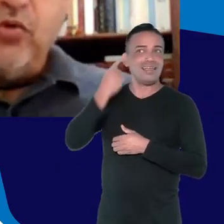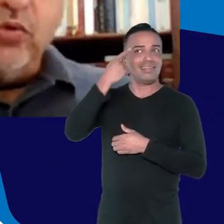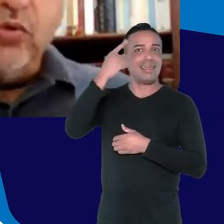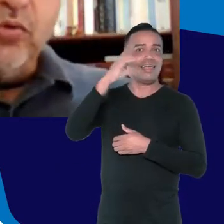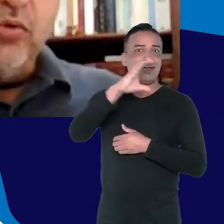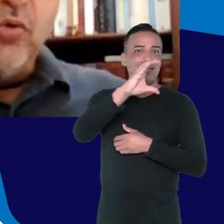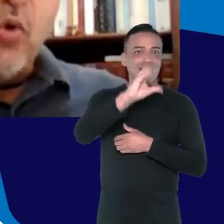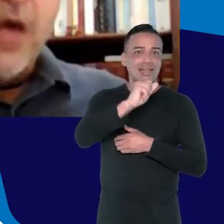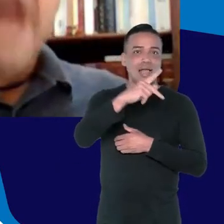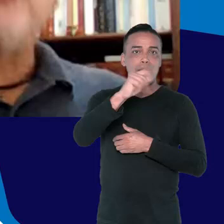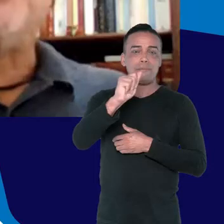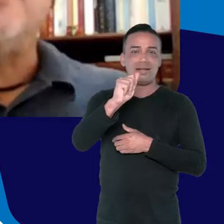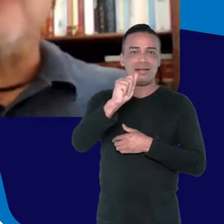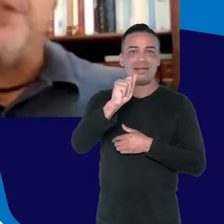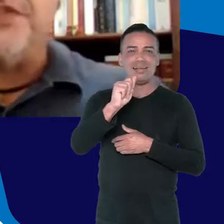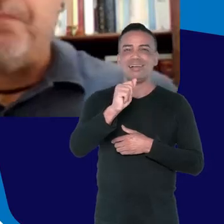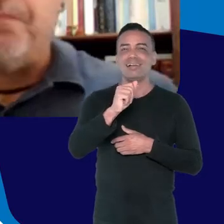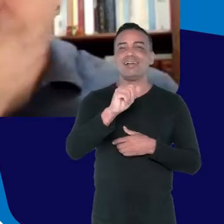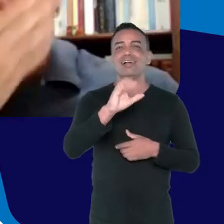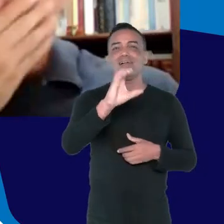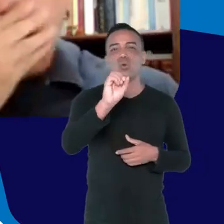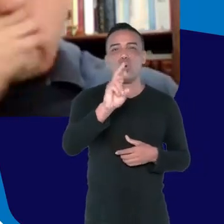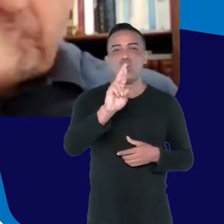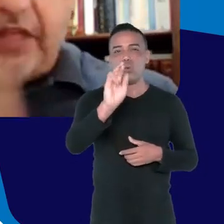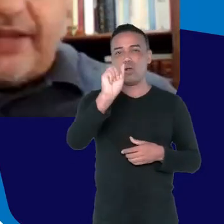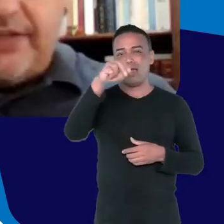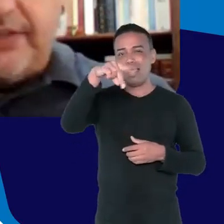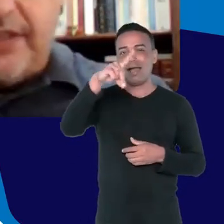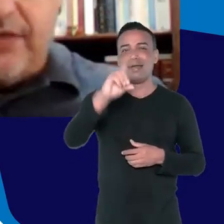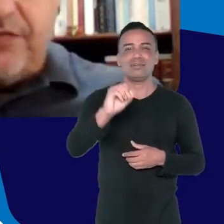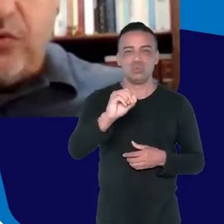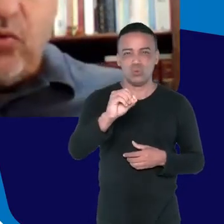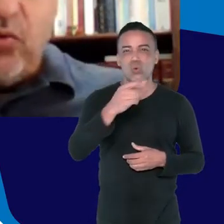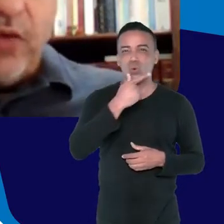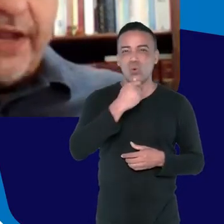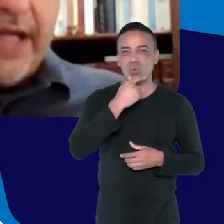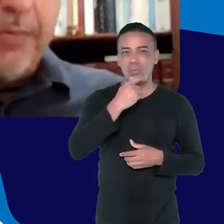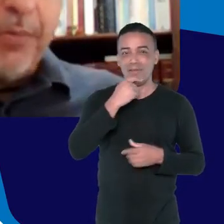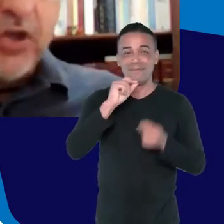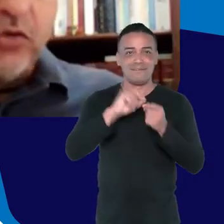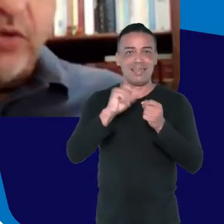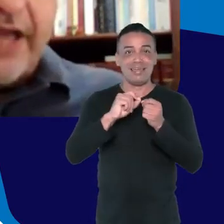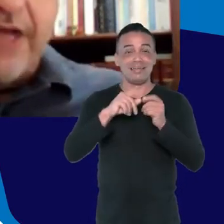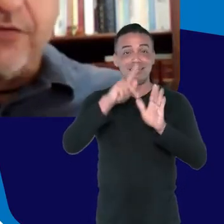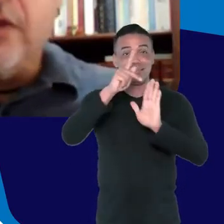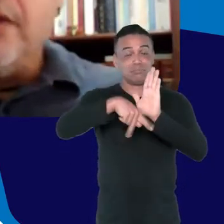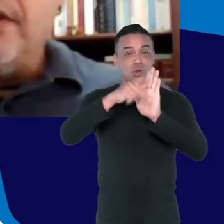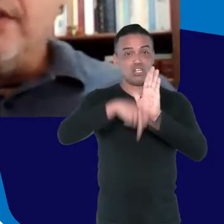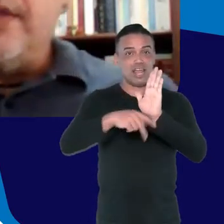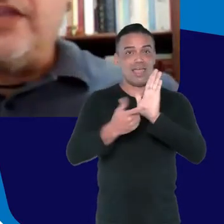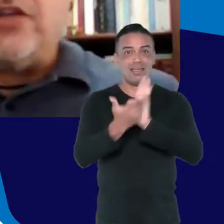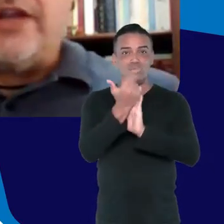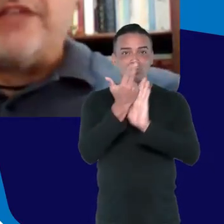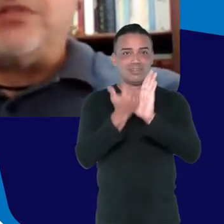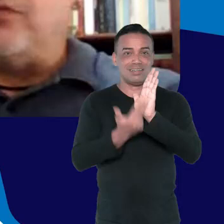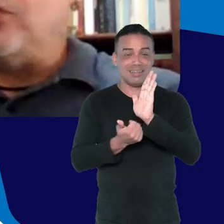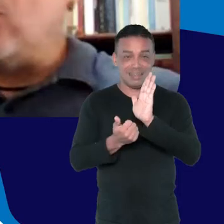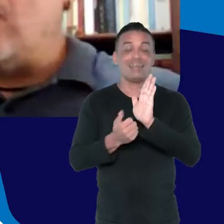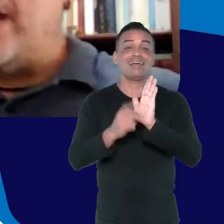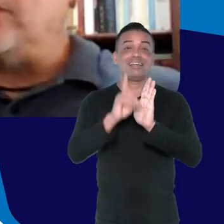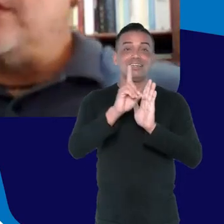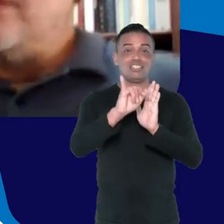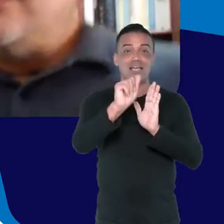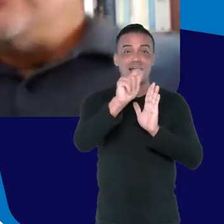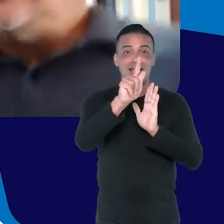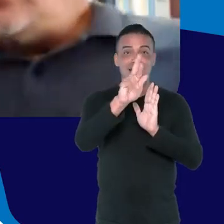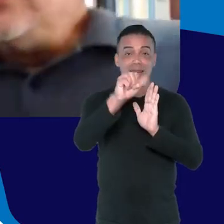foi do Conrado Esteves. É ele que teve a capa, o projeto gráfico, e a diagramação foi do